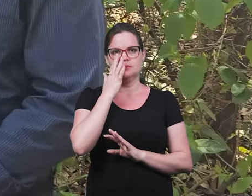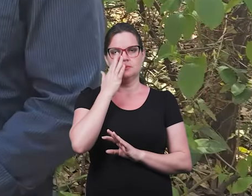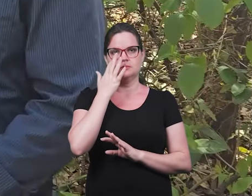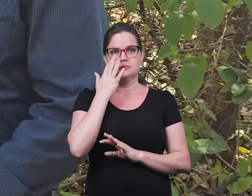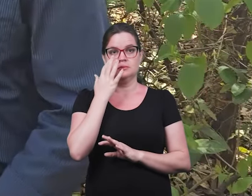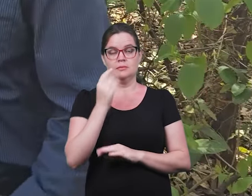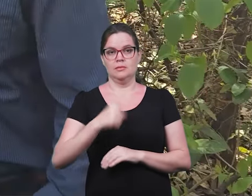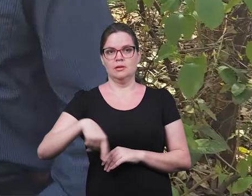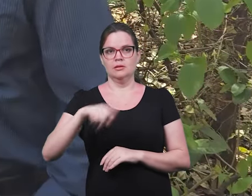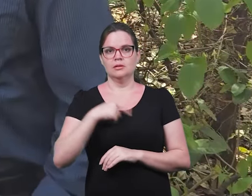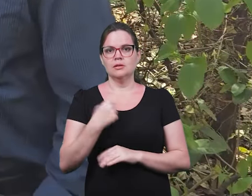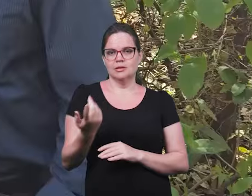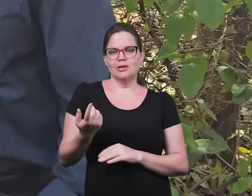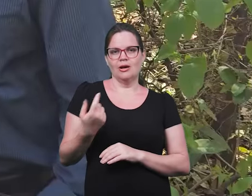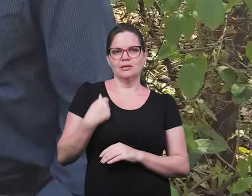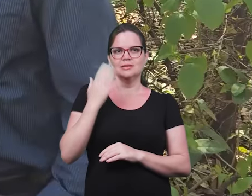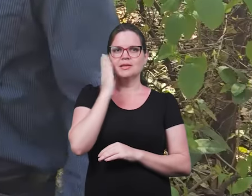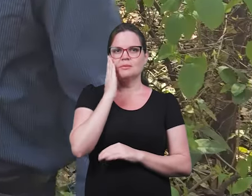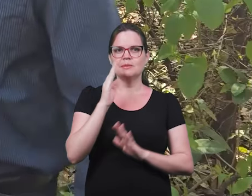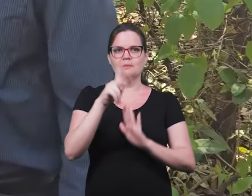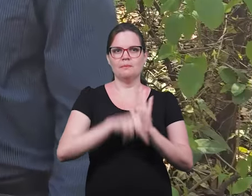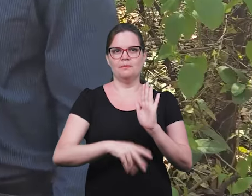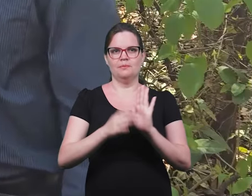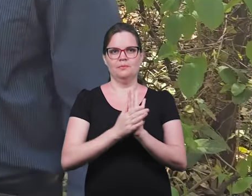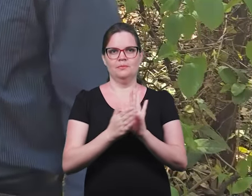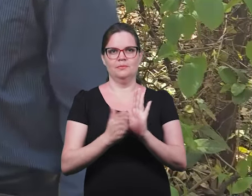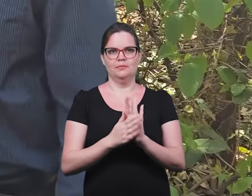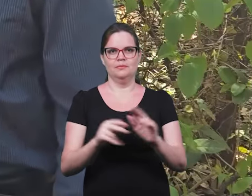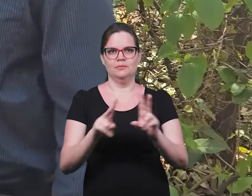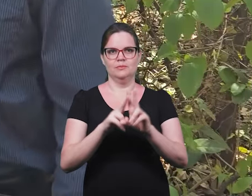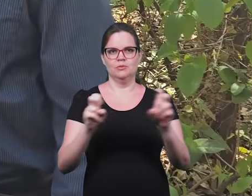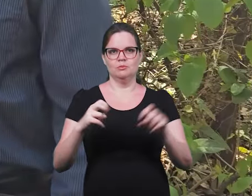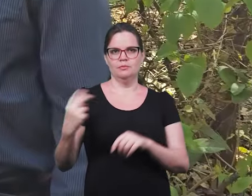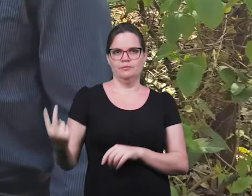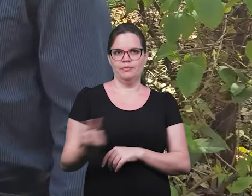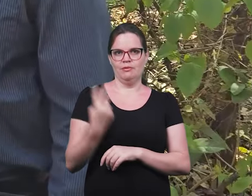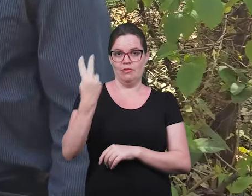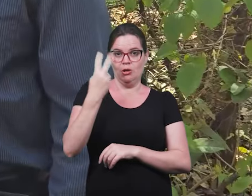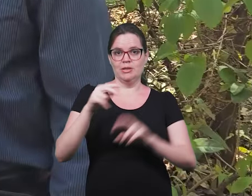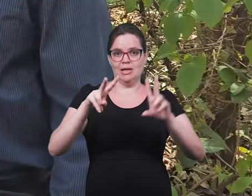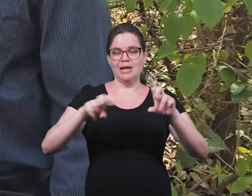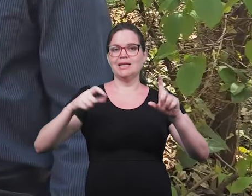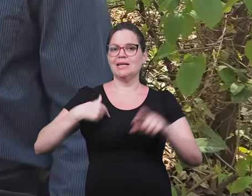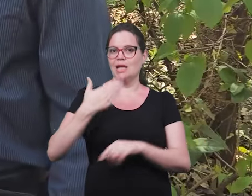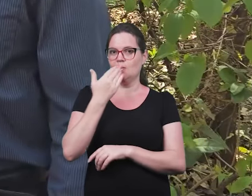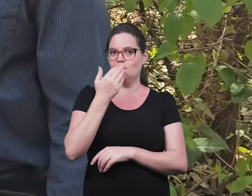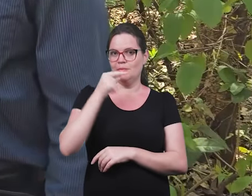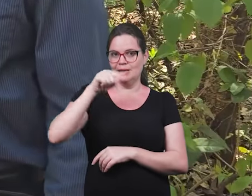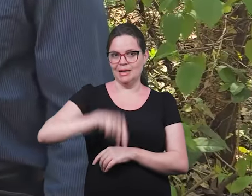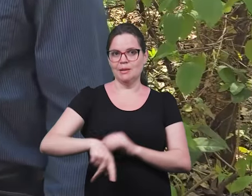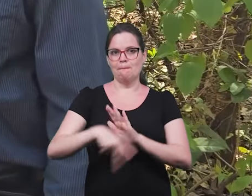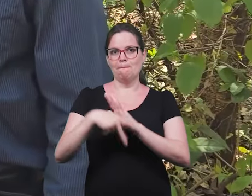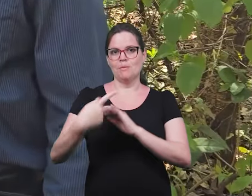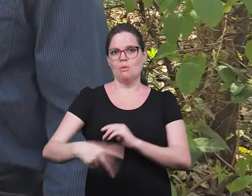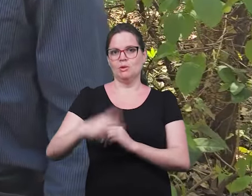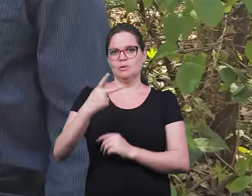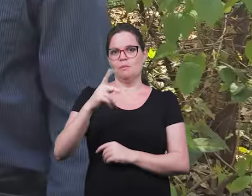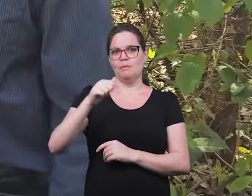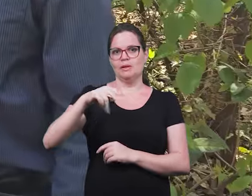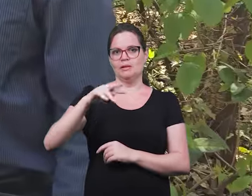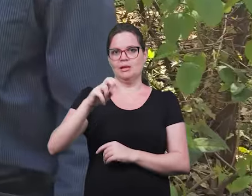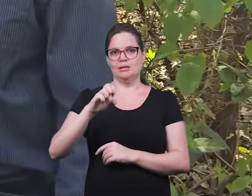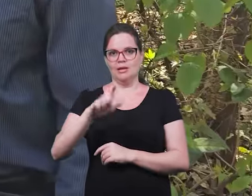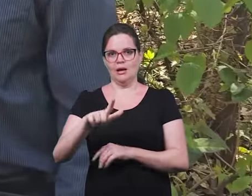gente conhece carinhosamente o projeto, que ele é cadastrado como valorização de plantas alimentícias do Pantanal e Cerrado, ele tem